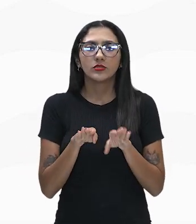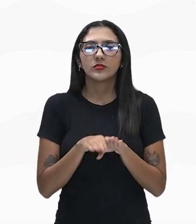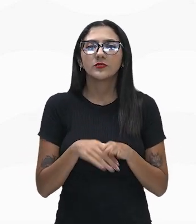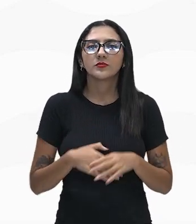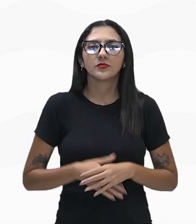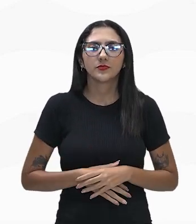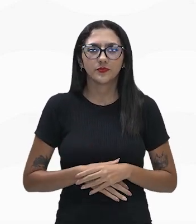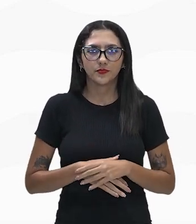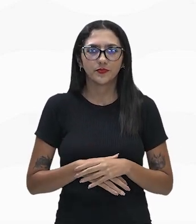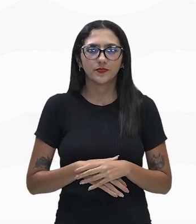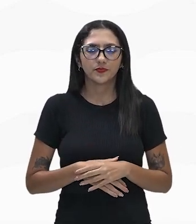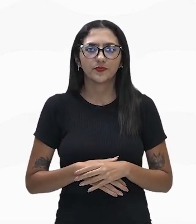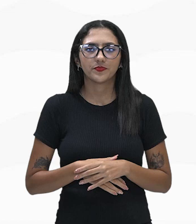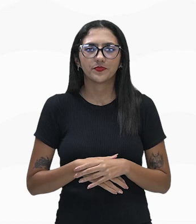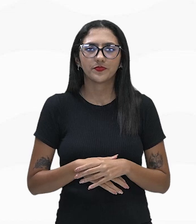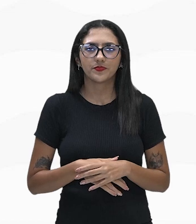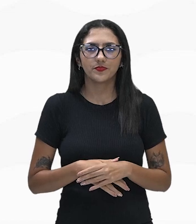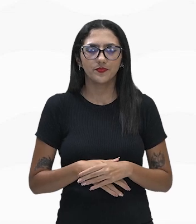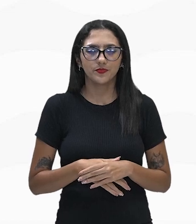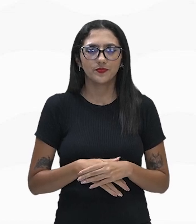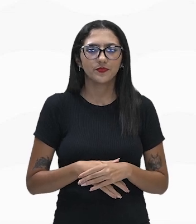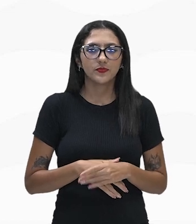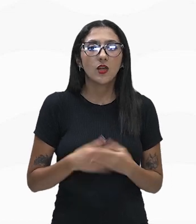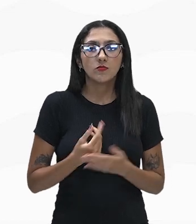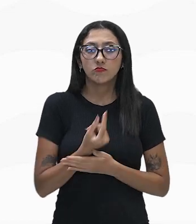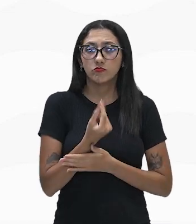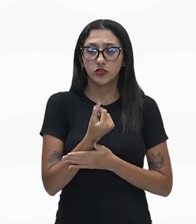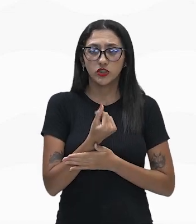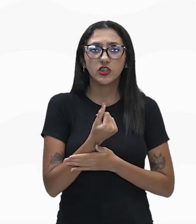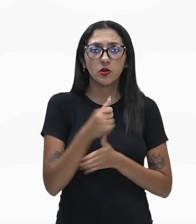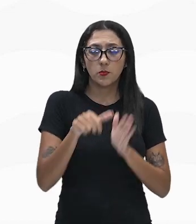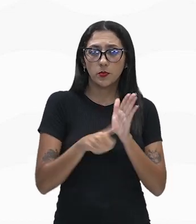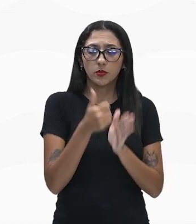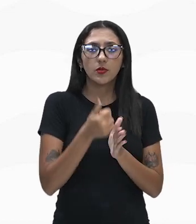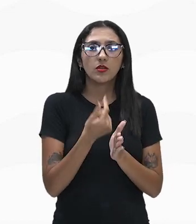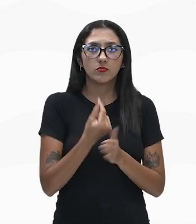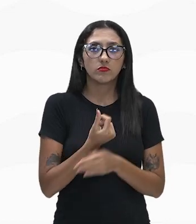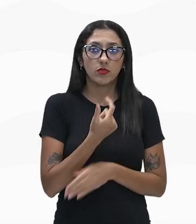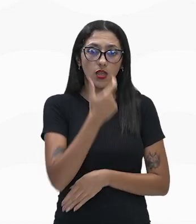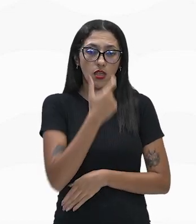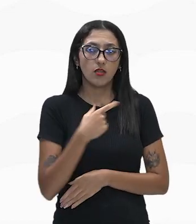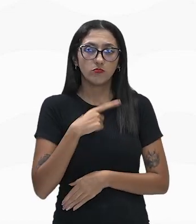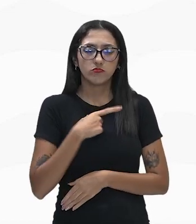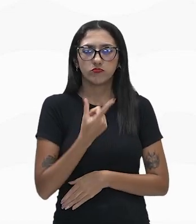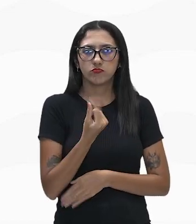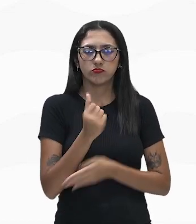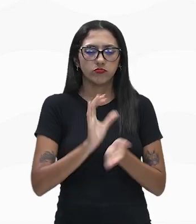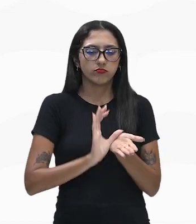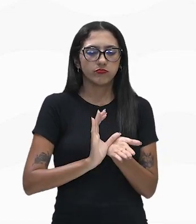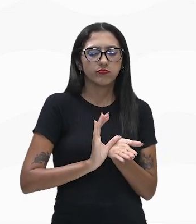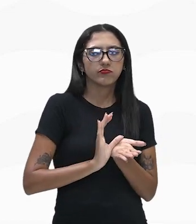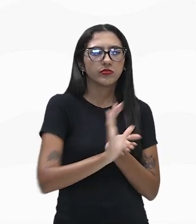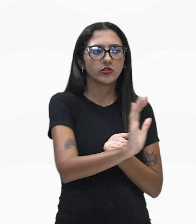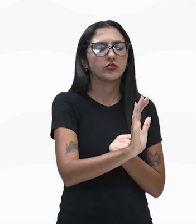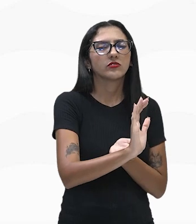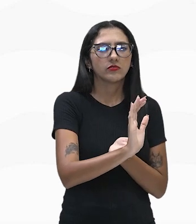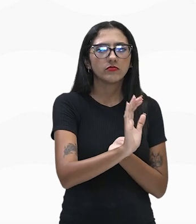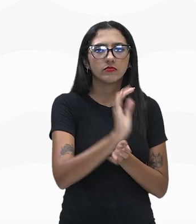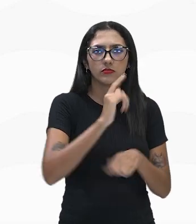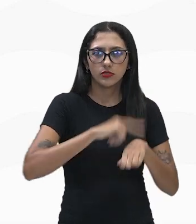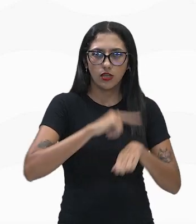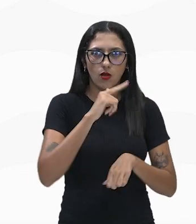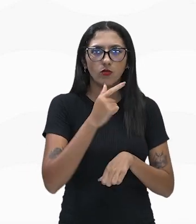um veículo qualquer, tá? O valor de entrada é o valor que você vai dar ali, na hora de fazer a